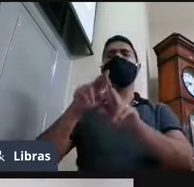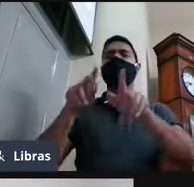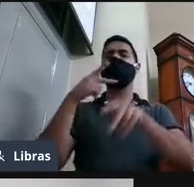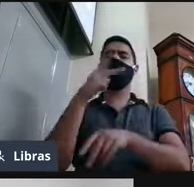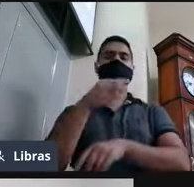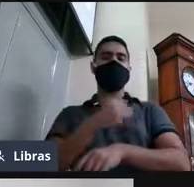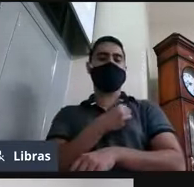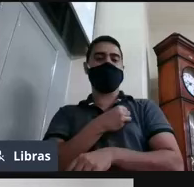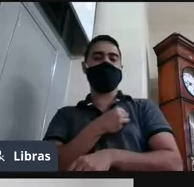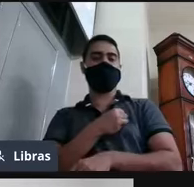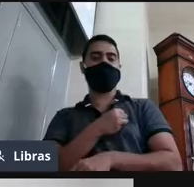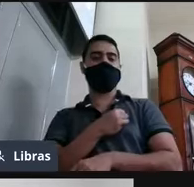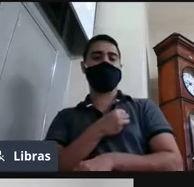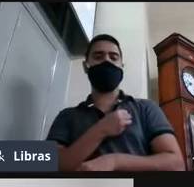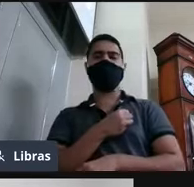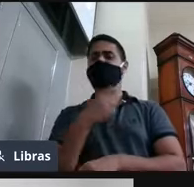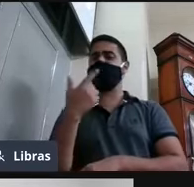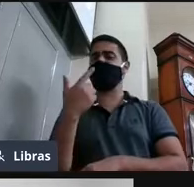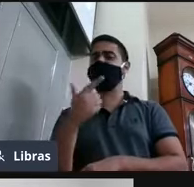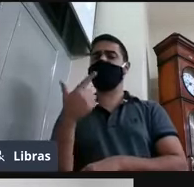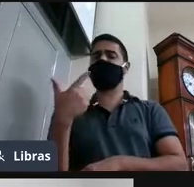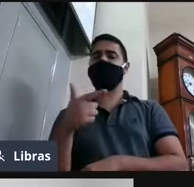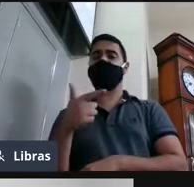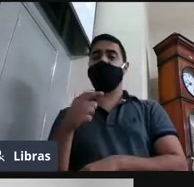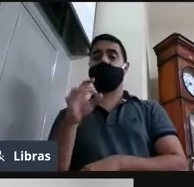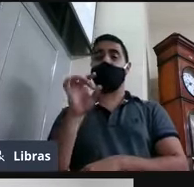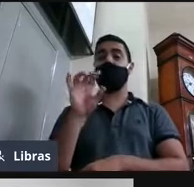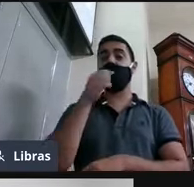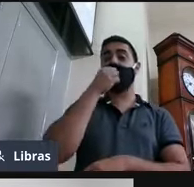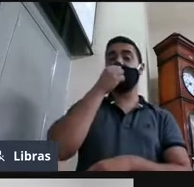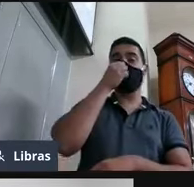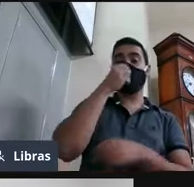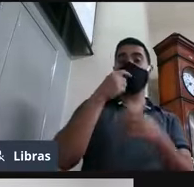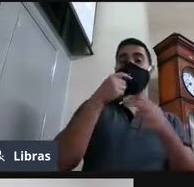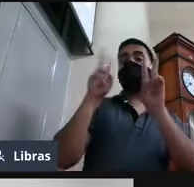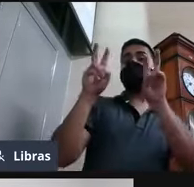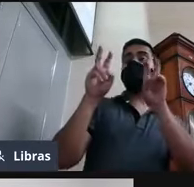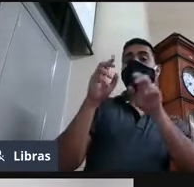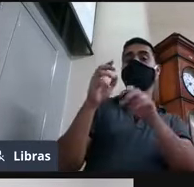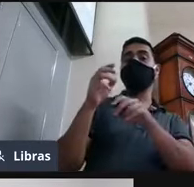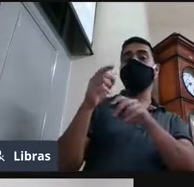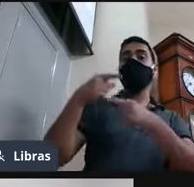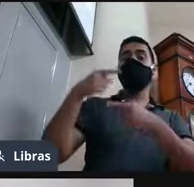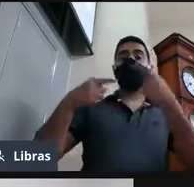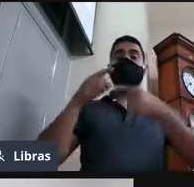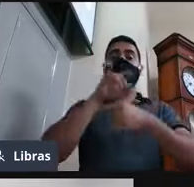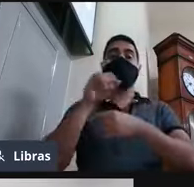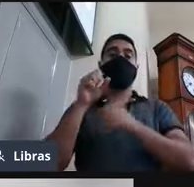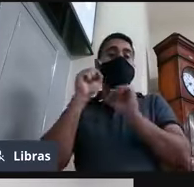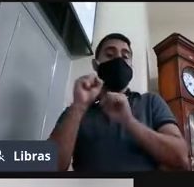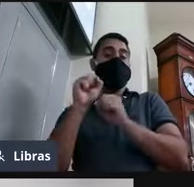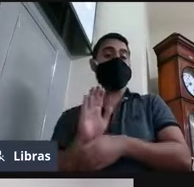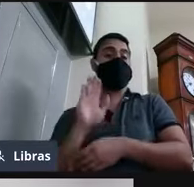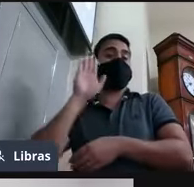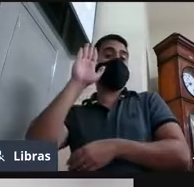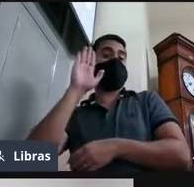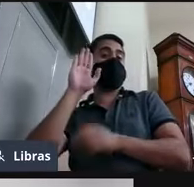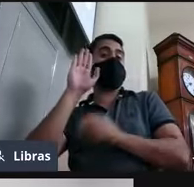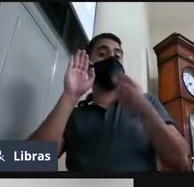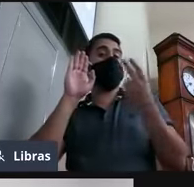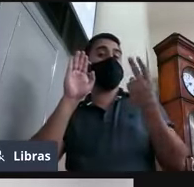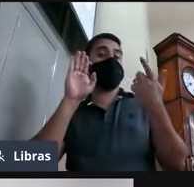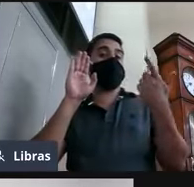novo, nenhuma. É só um fato político se o prefeito pode ser candidato ou não. Tanto